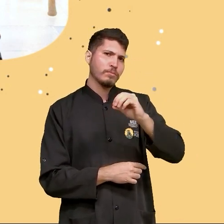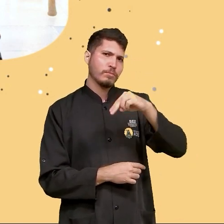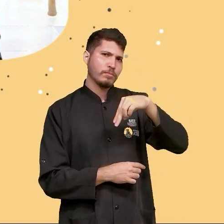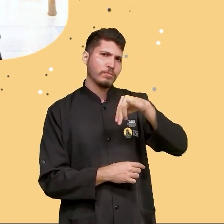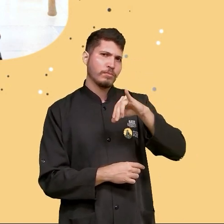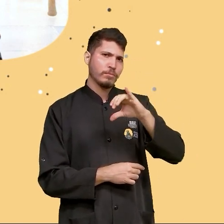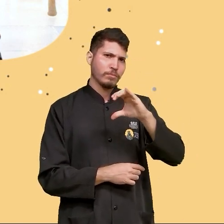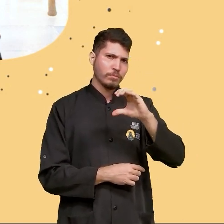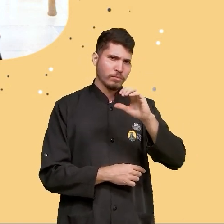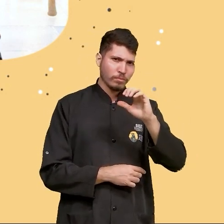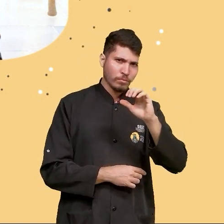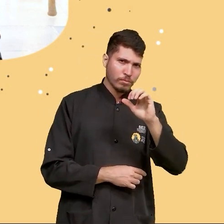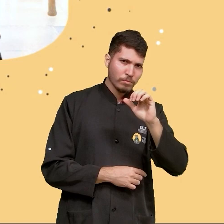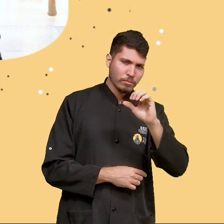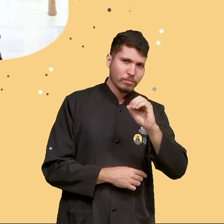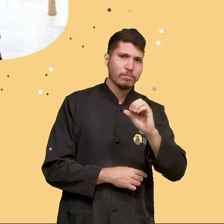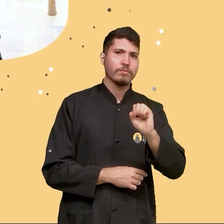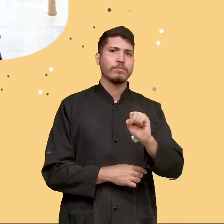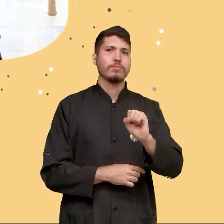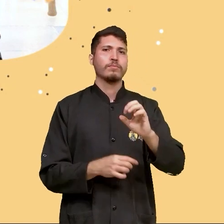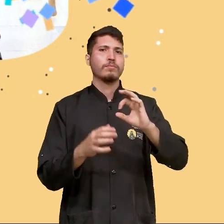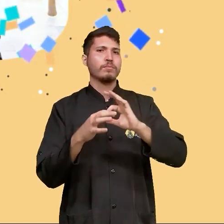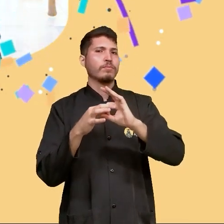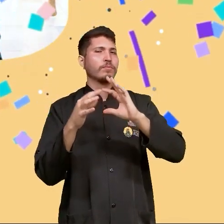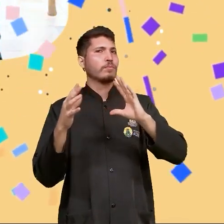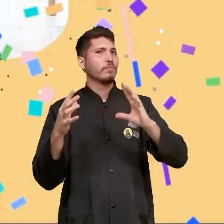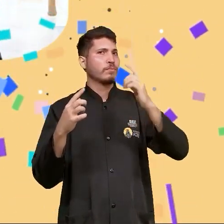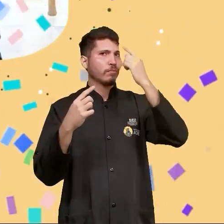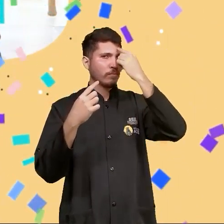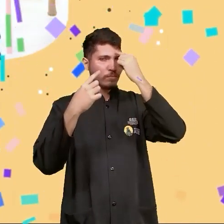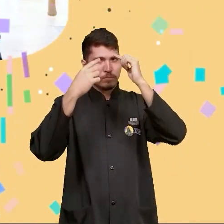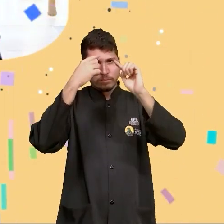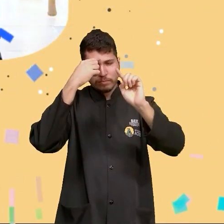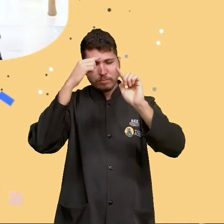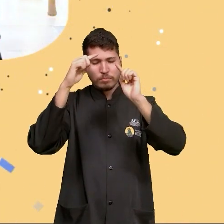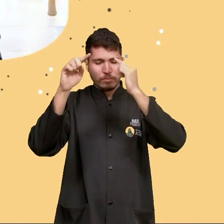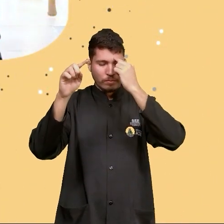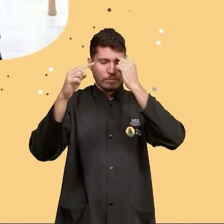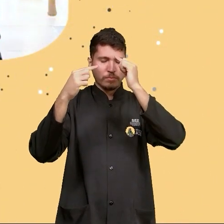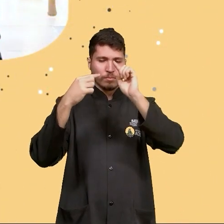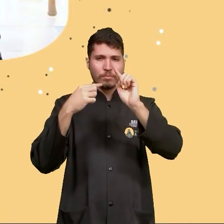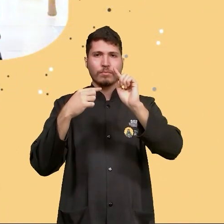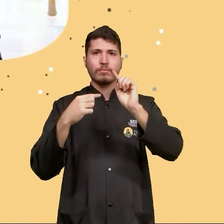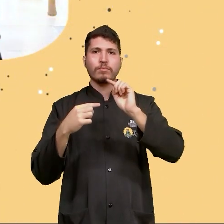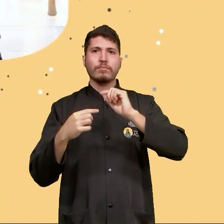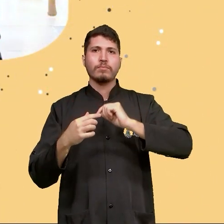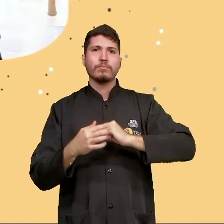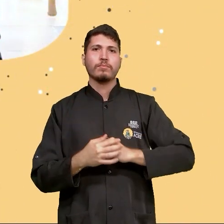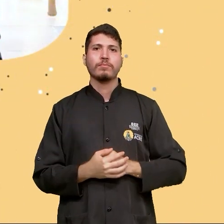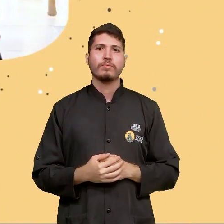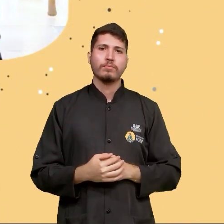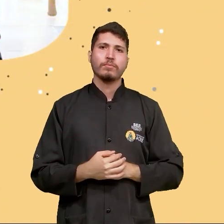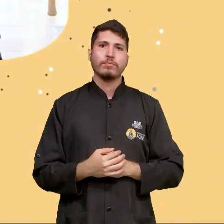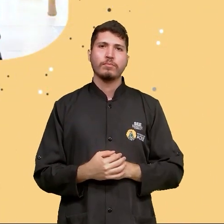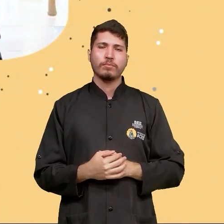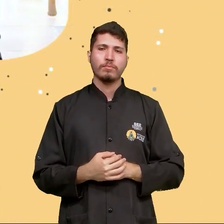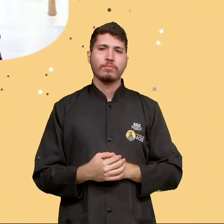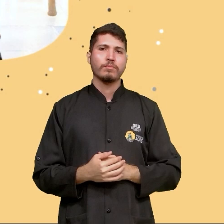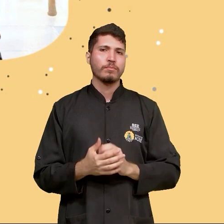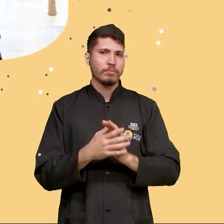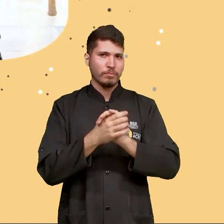liberdade criativa. Então, parabéns para você que acertou a pergunta de